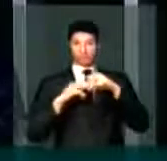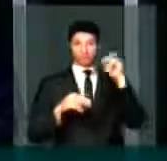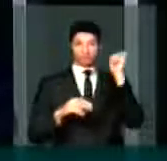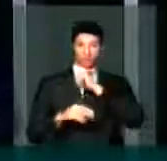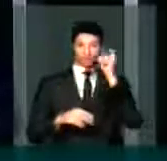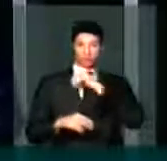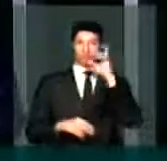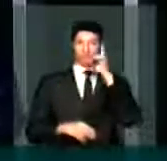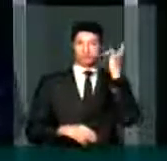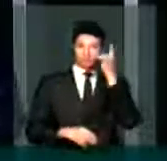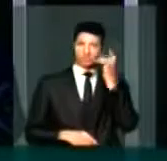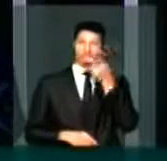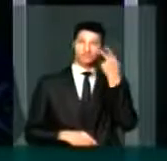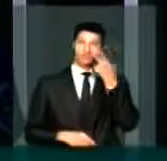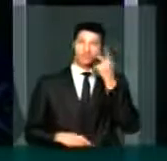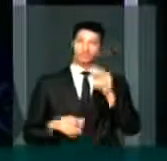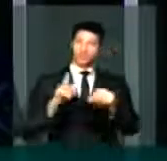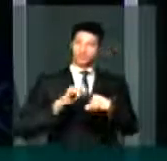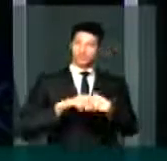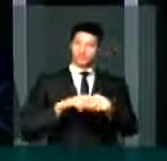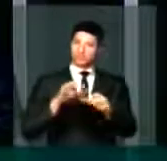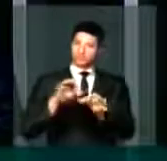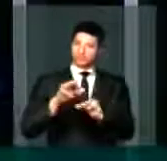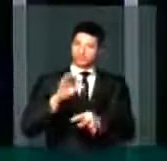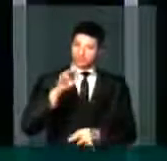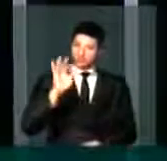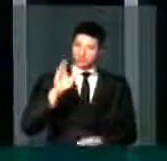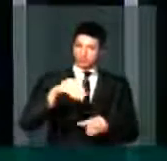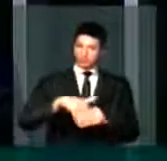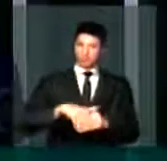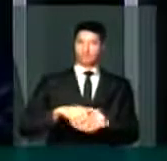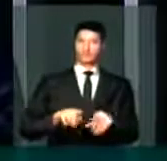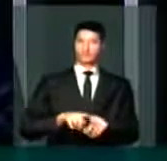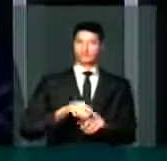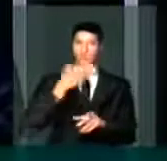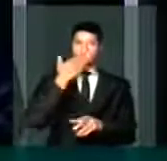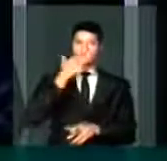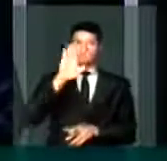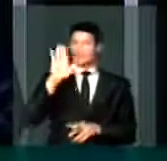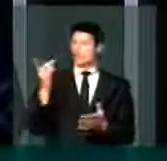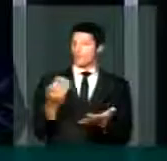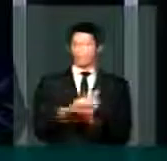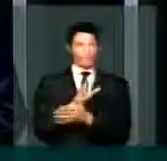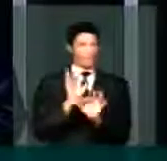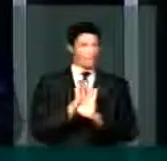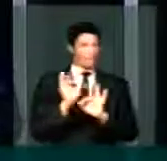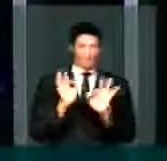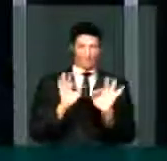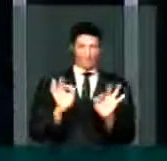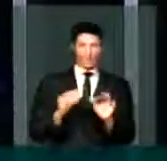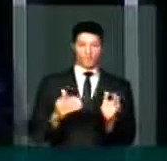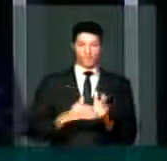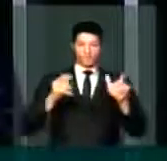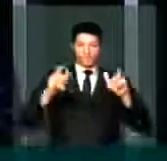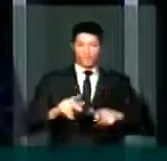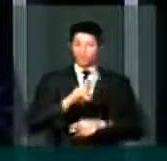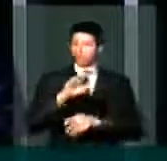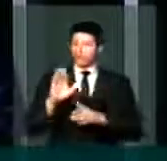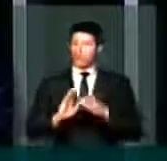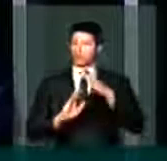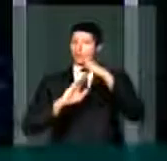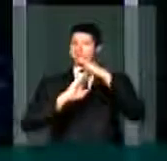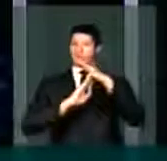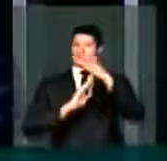senhores deputados, que foram contadas durante o período eleitoral, pelas promessas não cumpridas. Até onde vai o